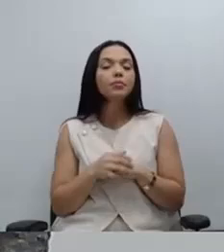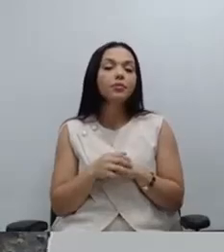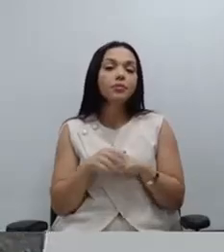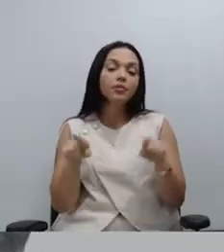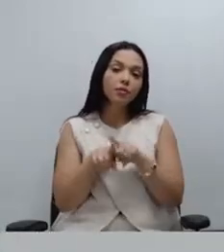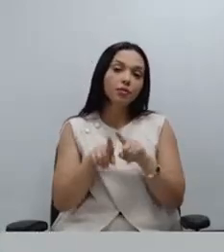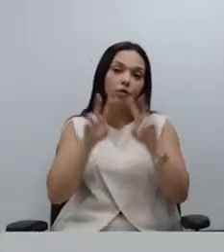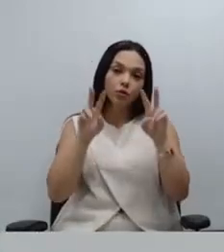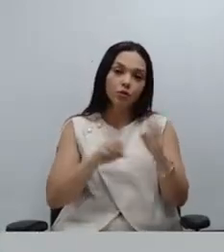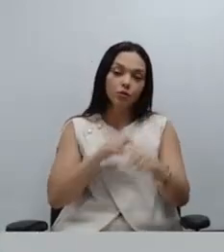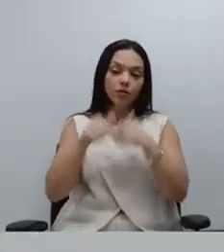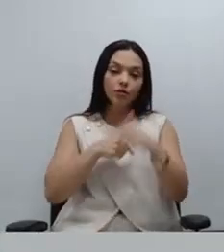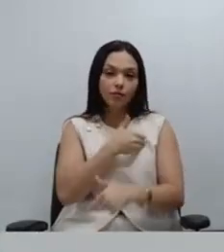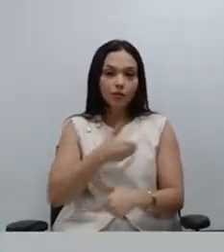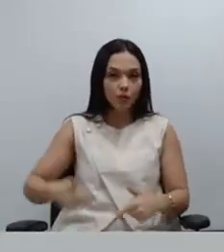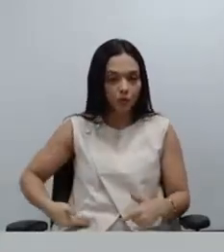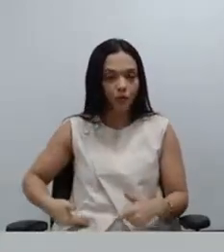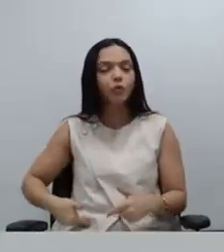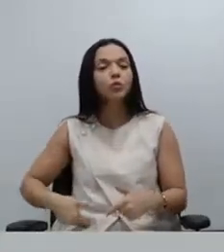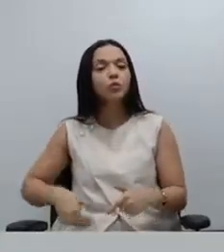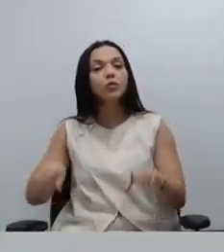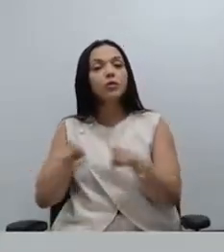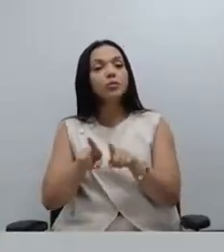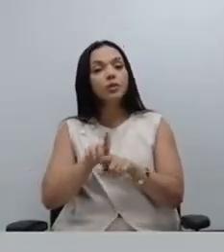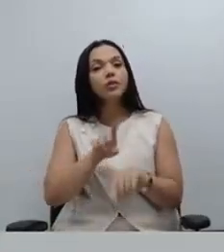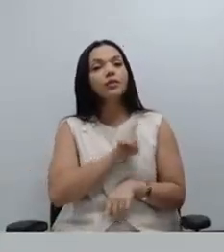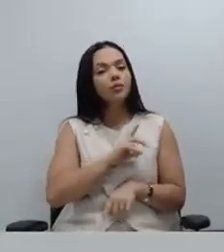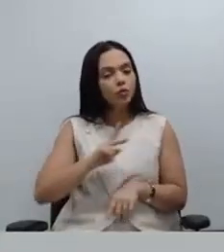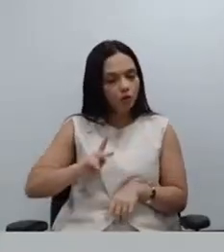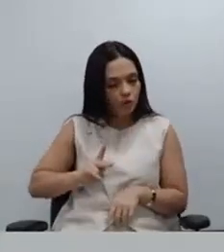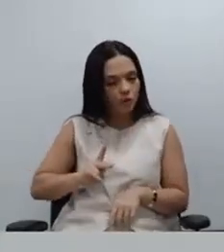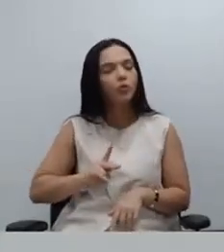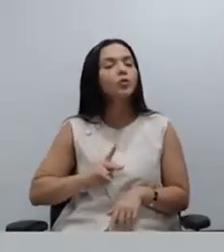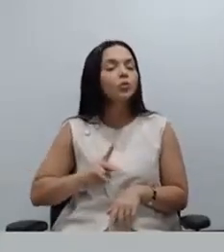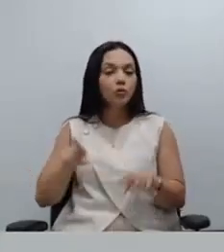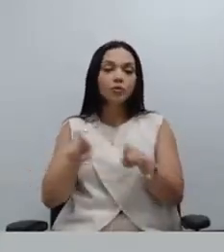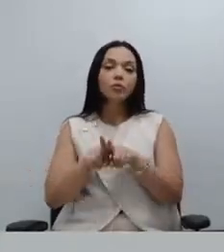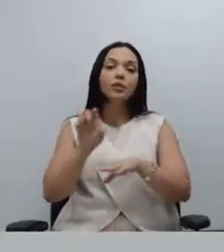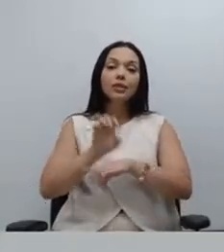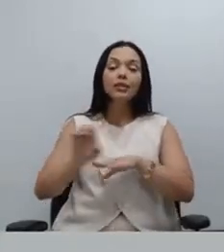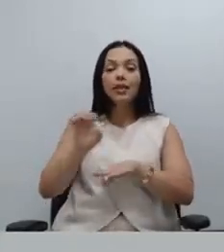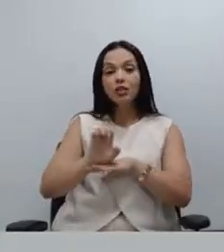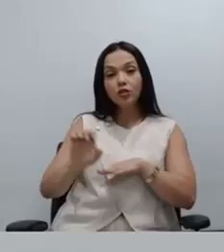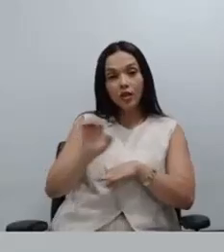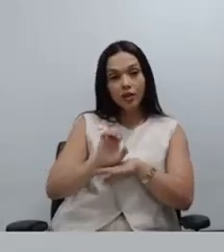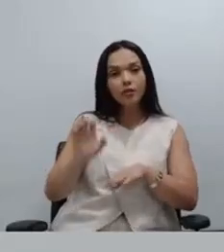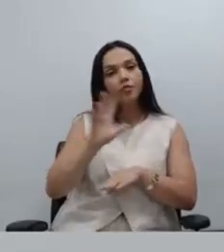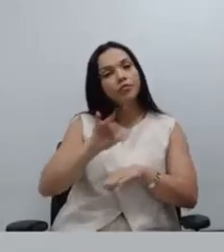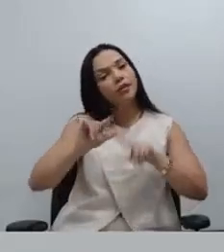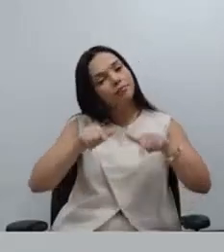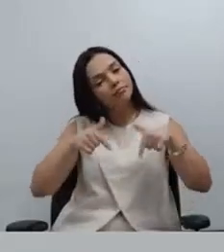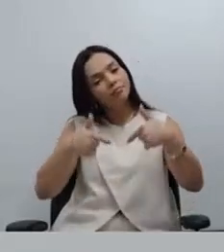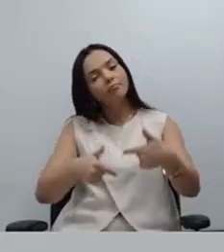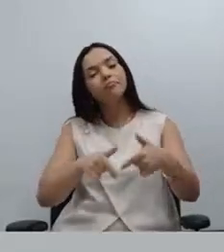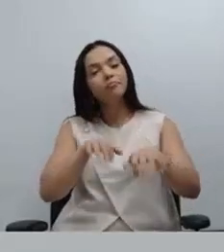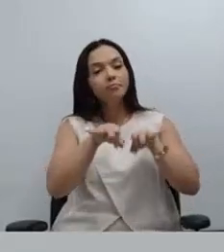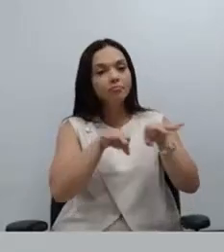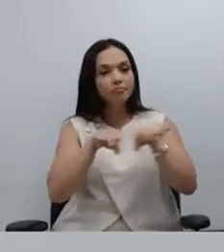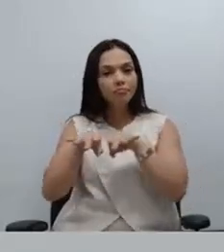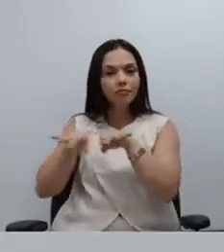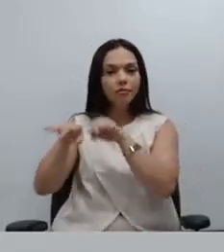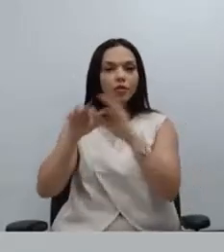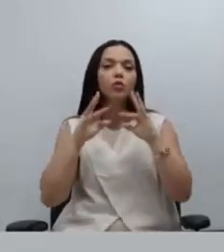com relação aos servidores e servidoras, quanto também com relação a defensores e estagiárias. Nós teremos desdobramentos com relação a todas